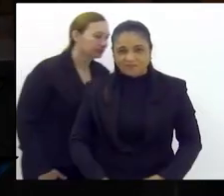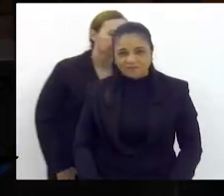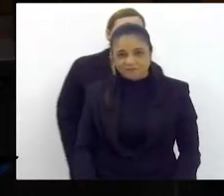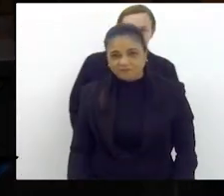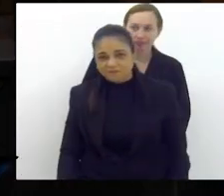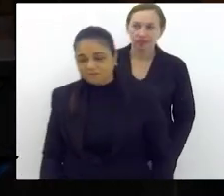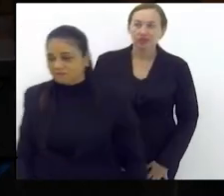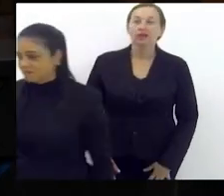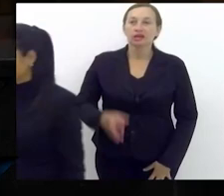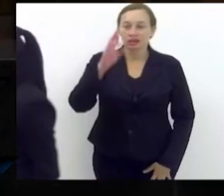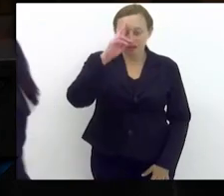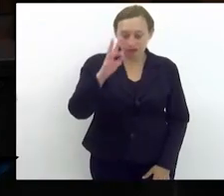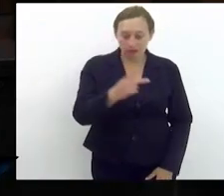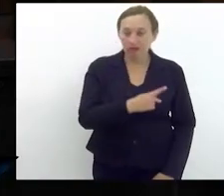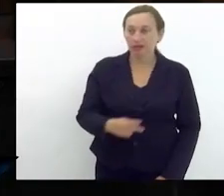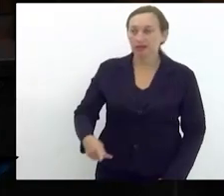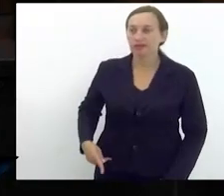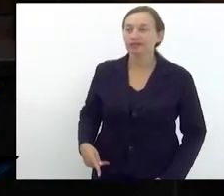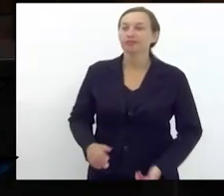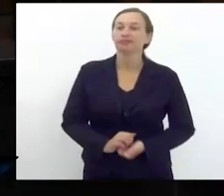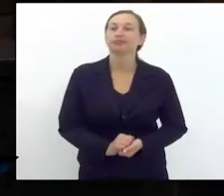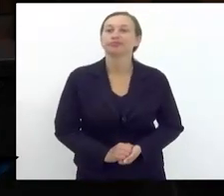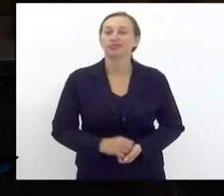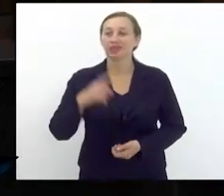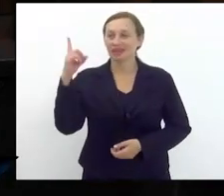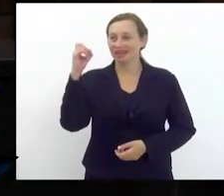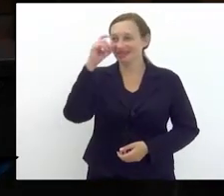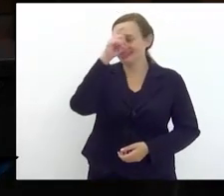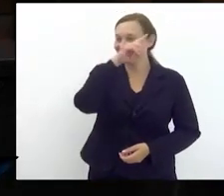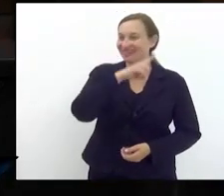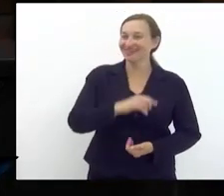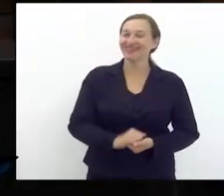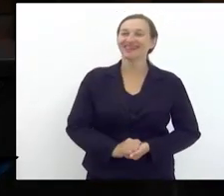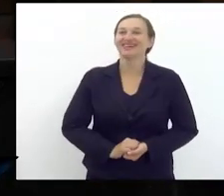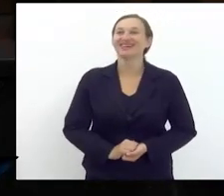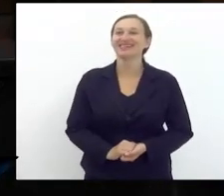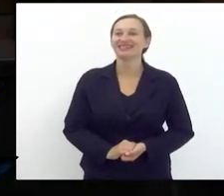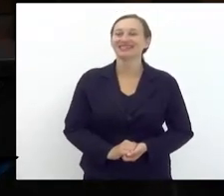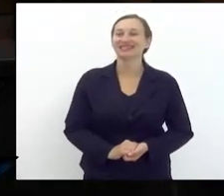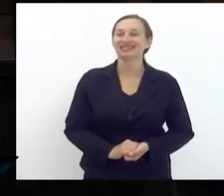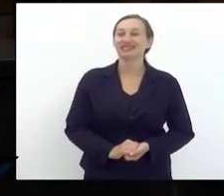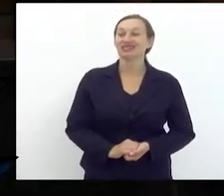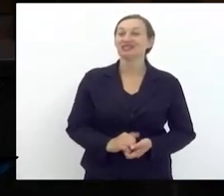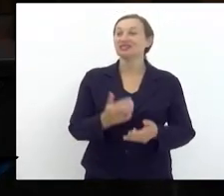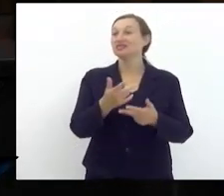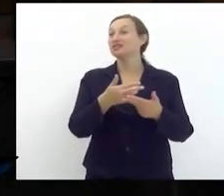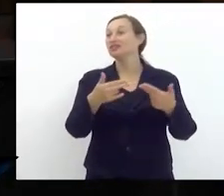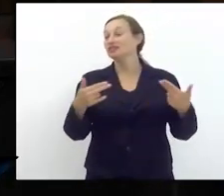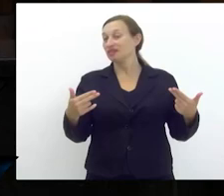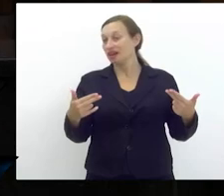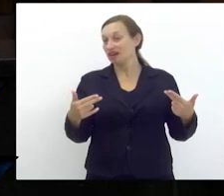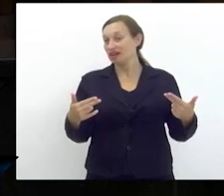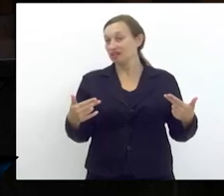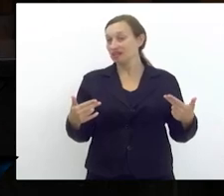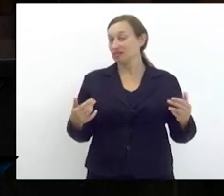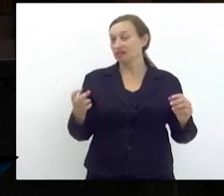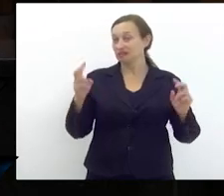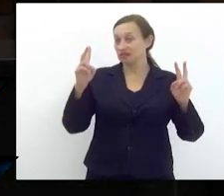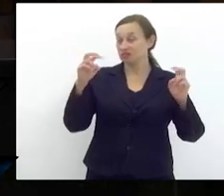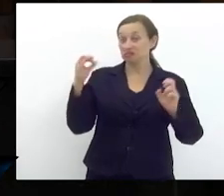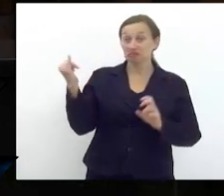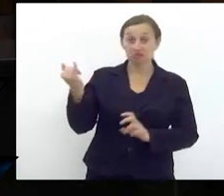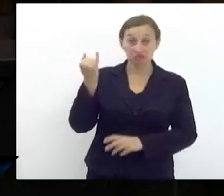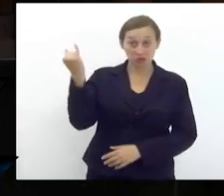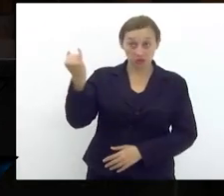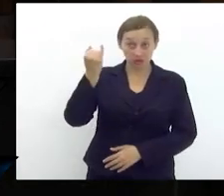senhora Presidente é difícil no dia de hoje tanto são os temas importantes